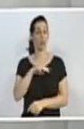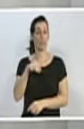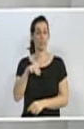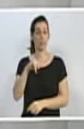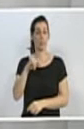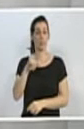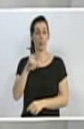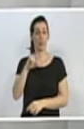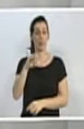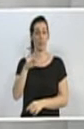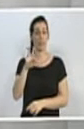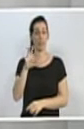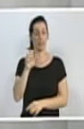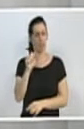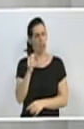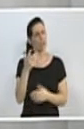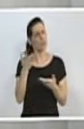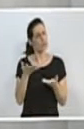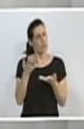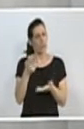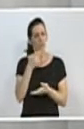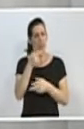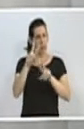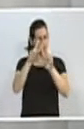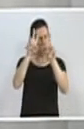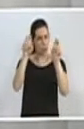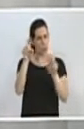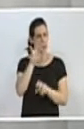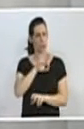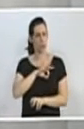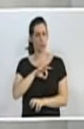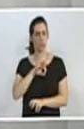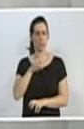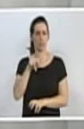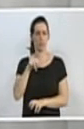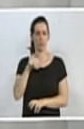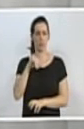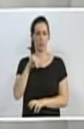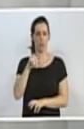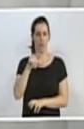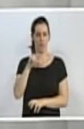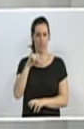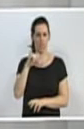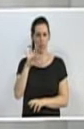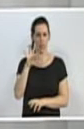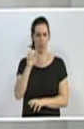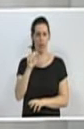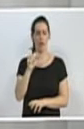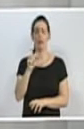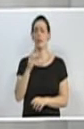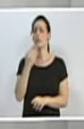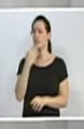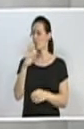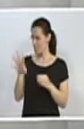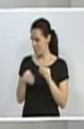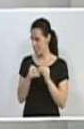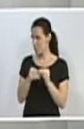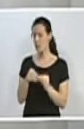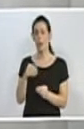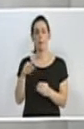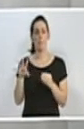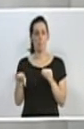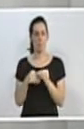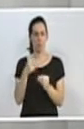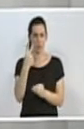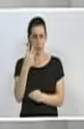agora, nesse instante que me sobra. E aproveitar o ensejo, senhor presidente, para pedir mais alguns minutinhos. Vossa Excelência tem mais 2 minutos.